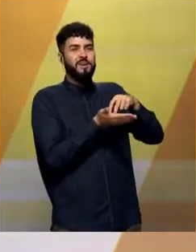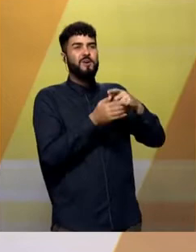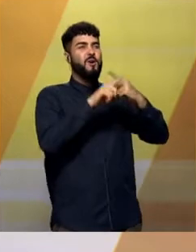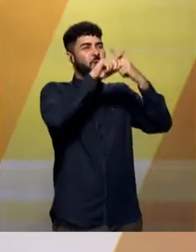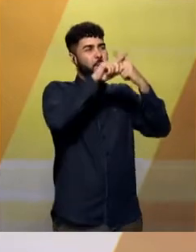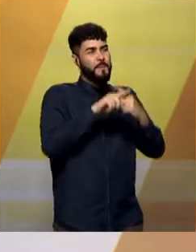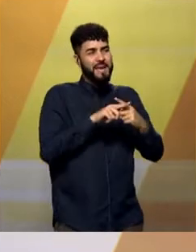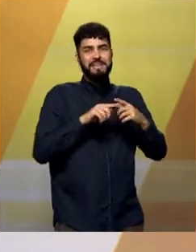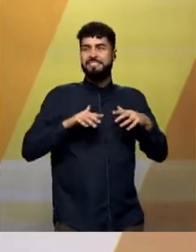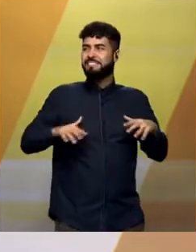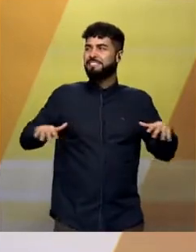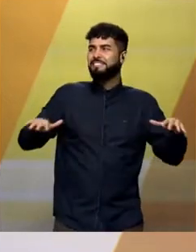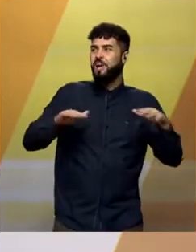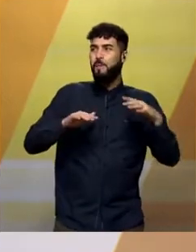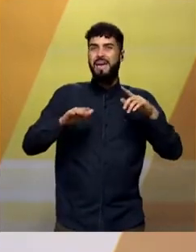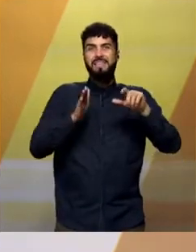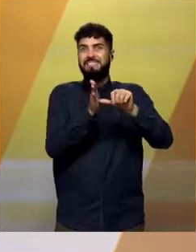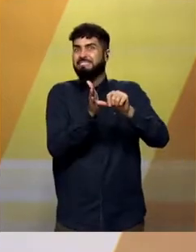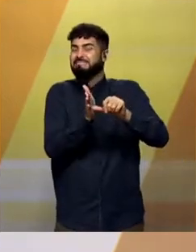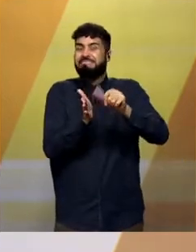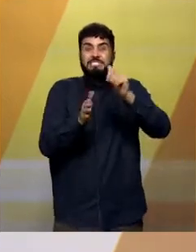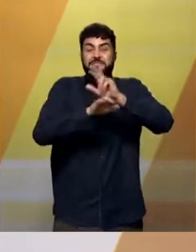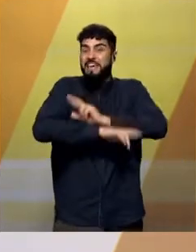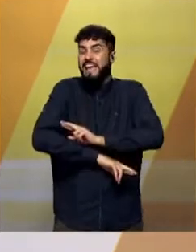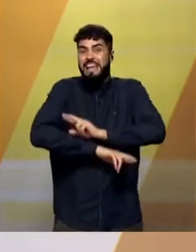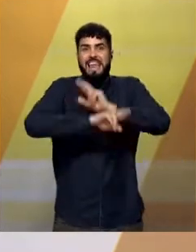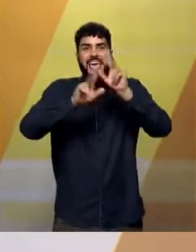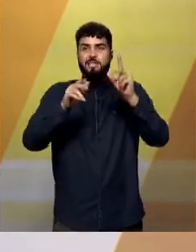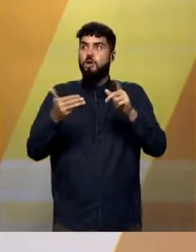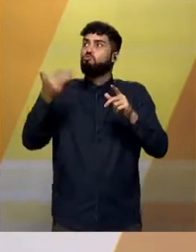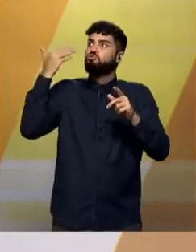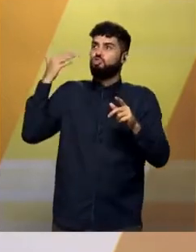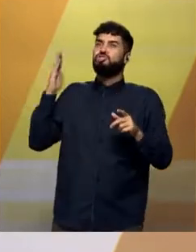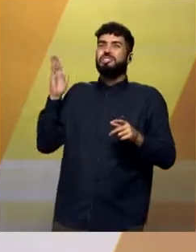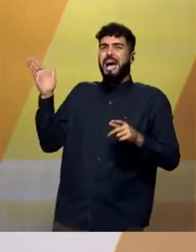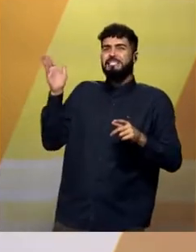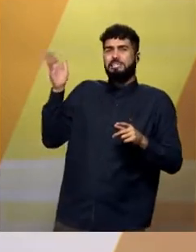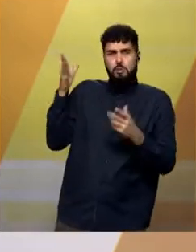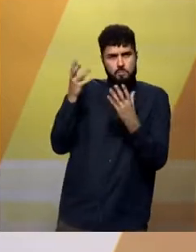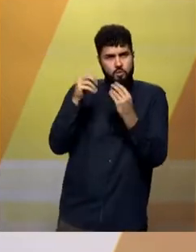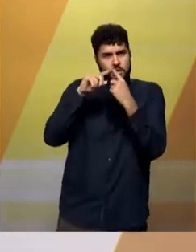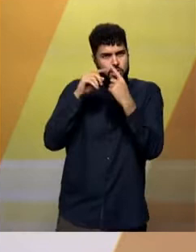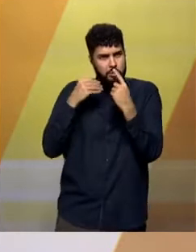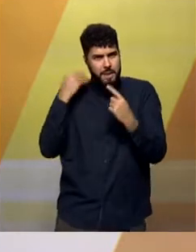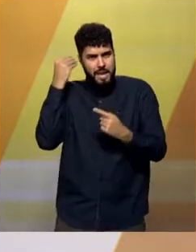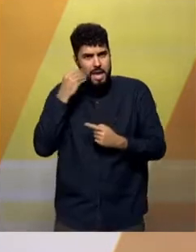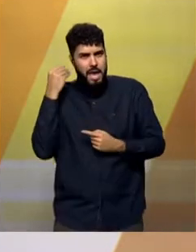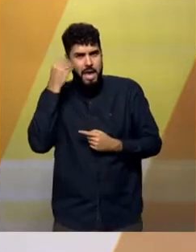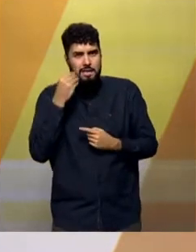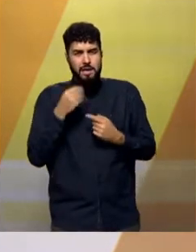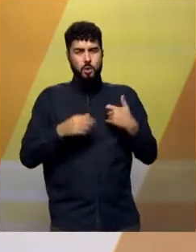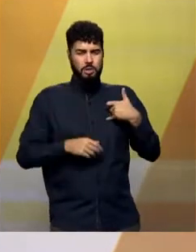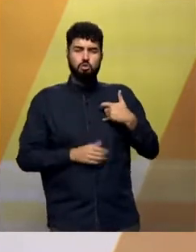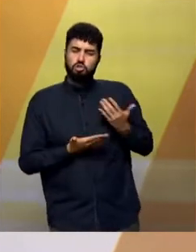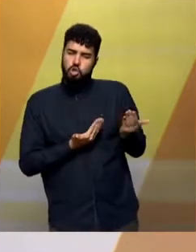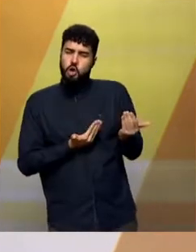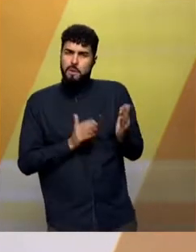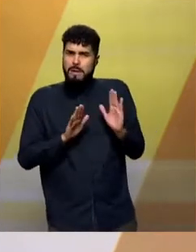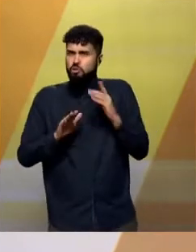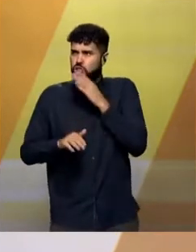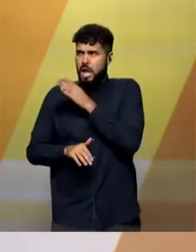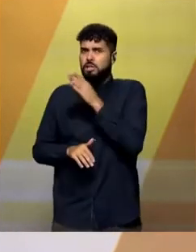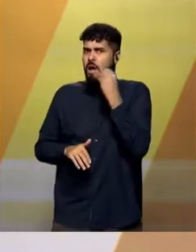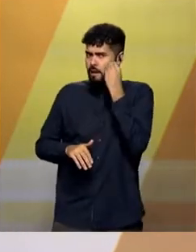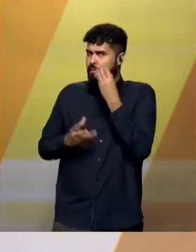numa competição como nenhuma outra que eu já que eu já estive né e eu já tive bastante experiência aí para um pouca idade que eu tenho